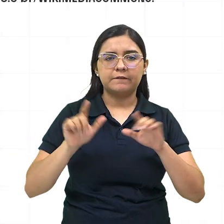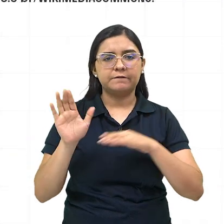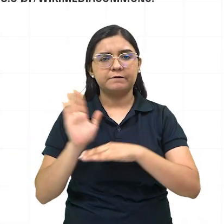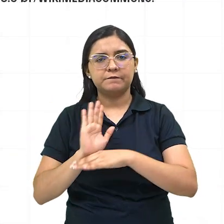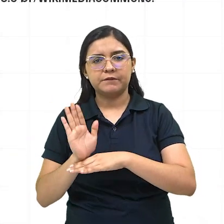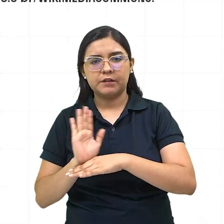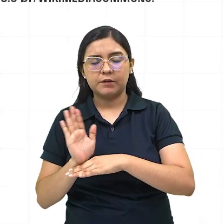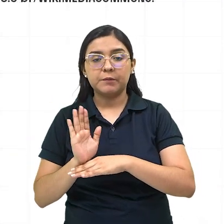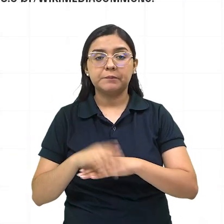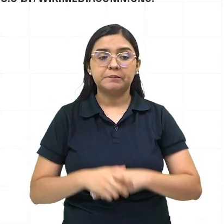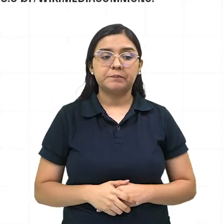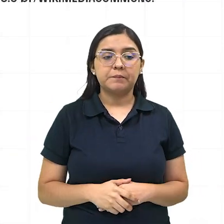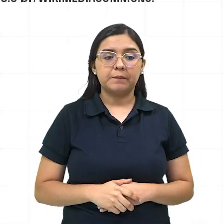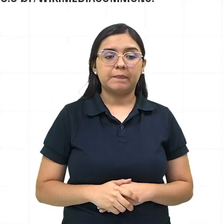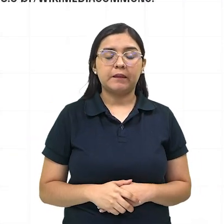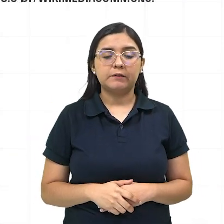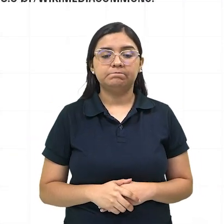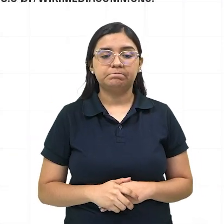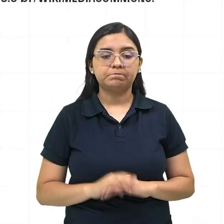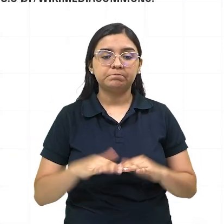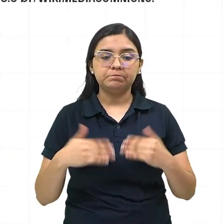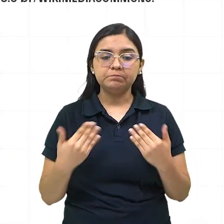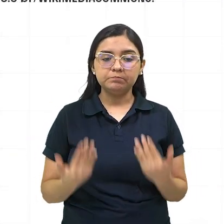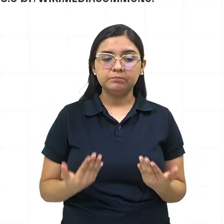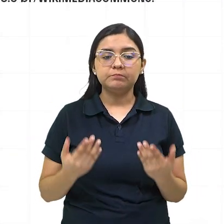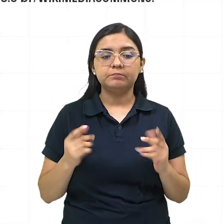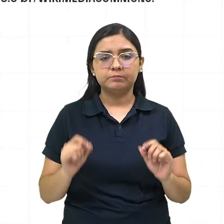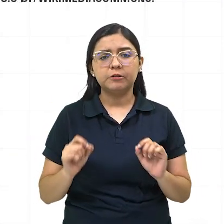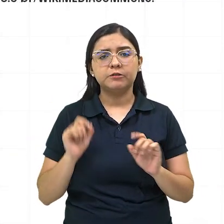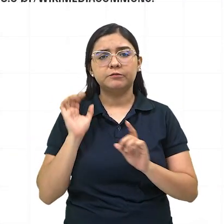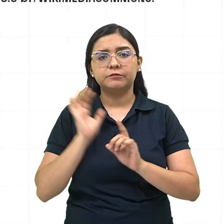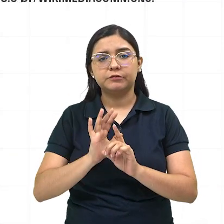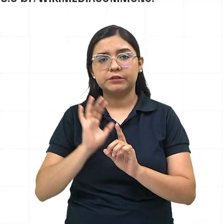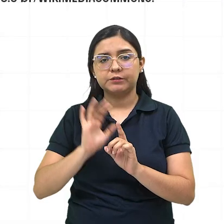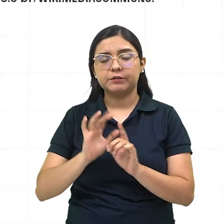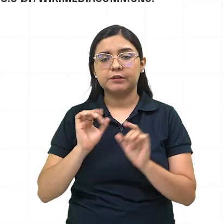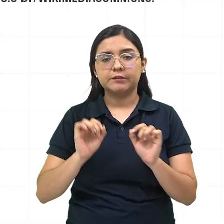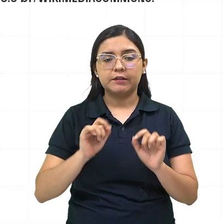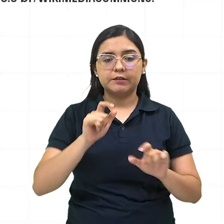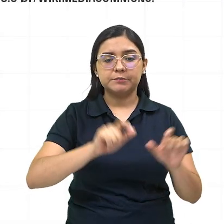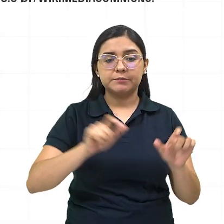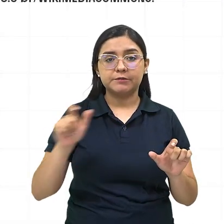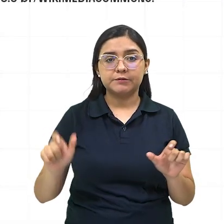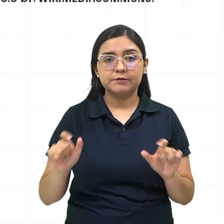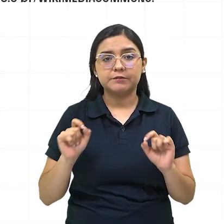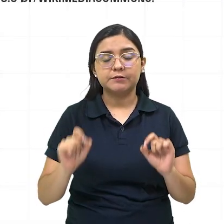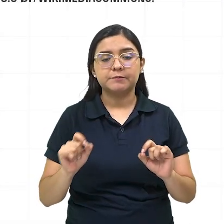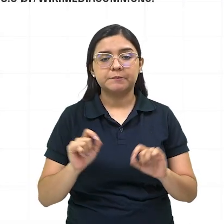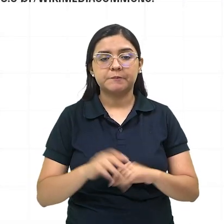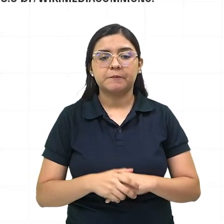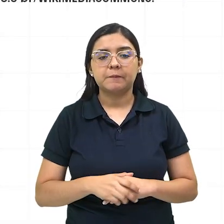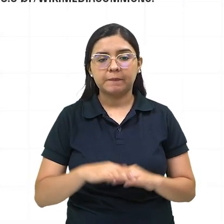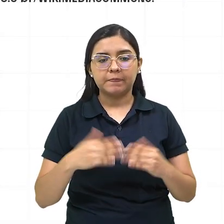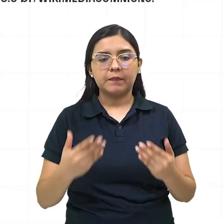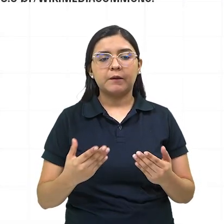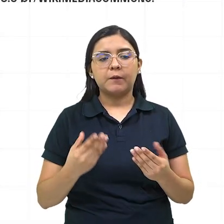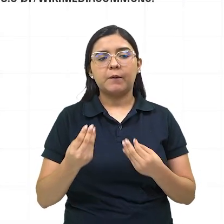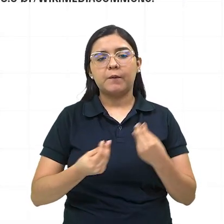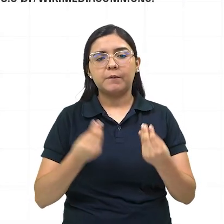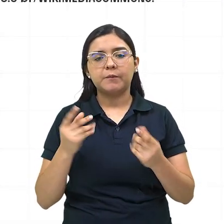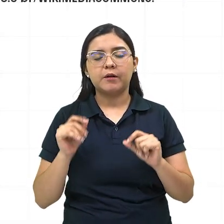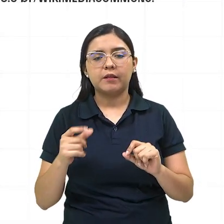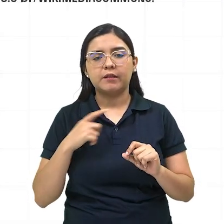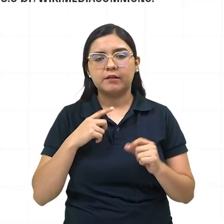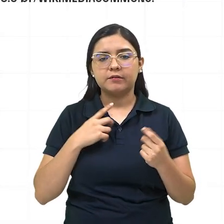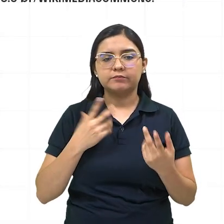as reportagens, tudo isso pode influenciar as pessoas na maneira como elas veem